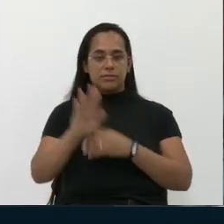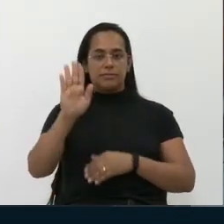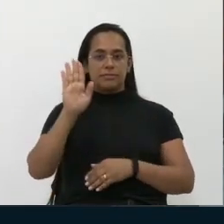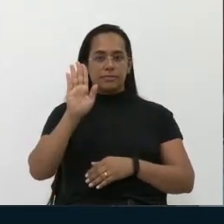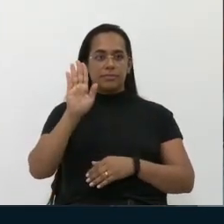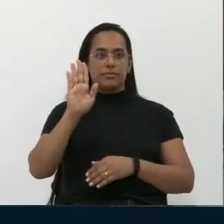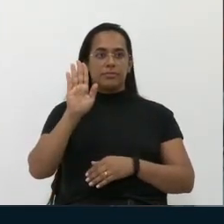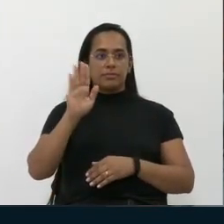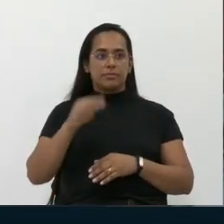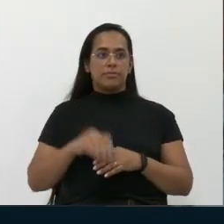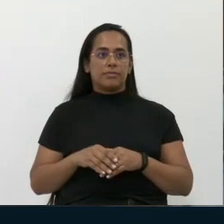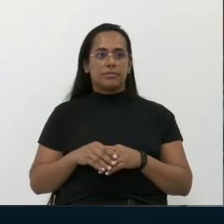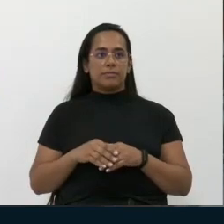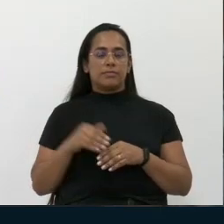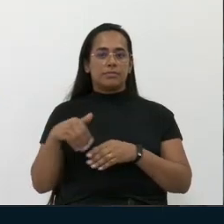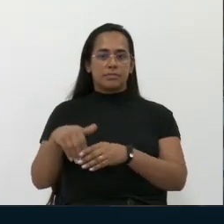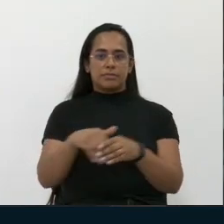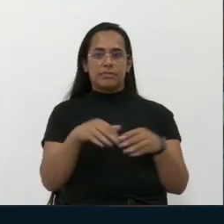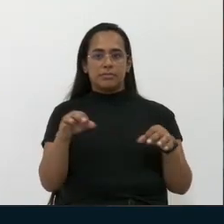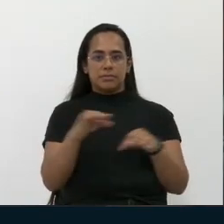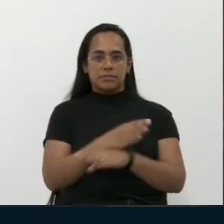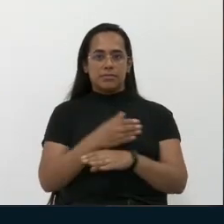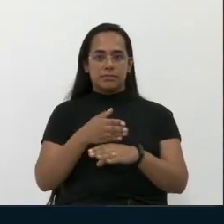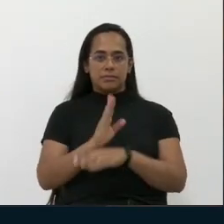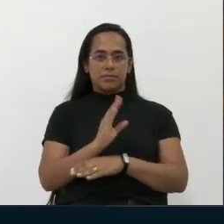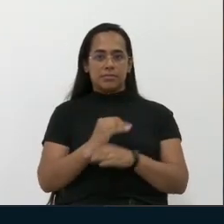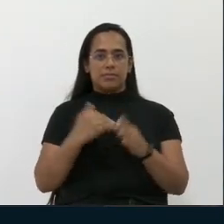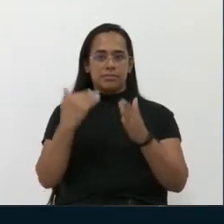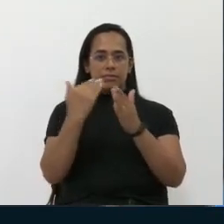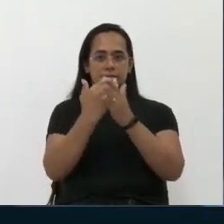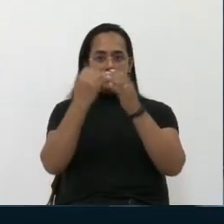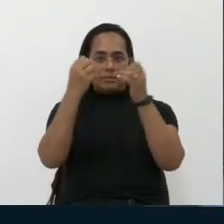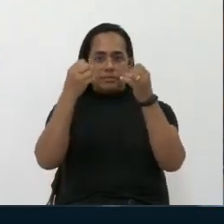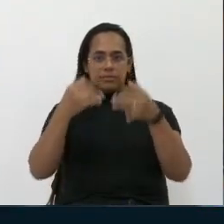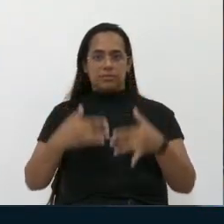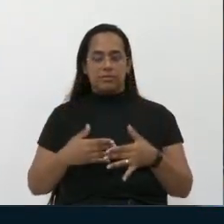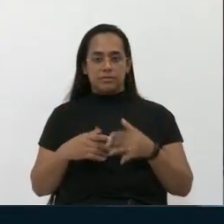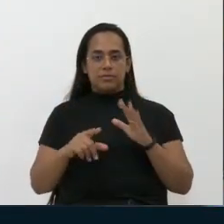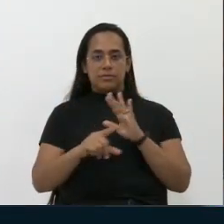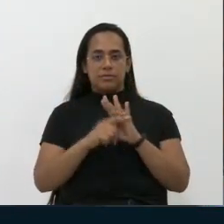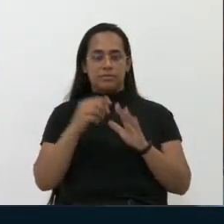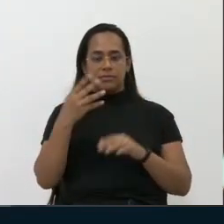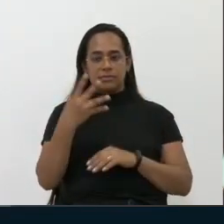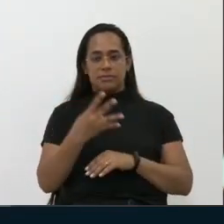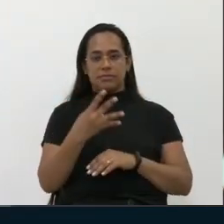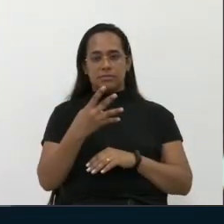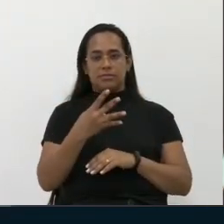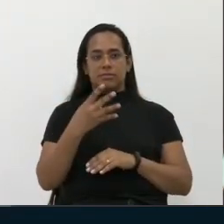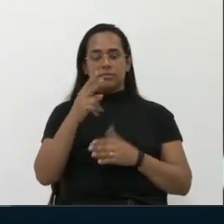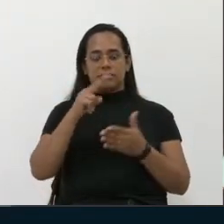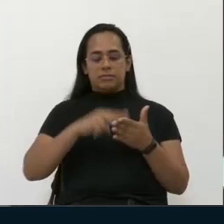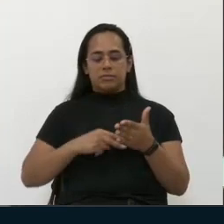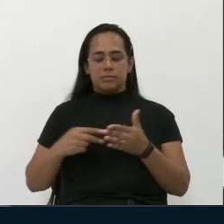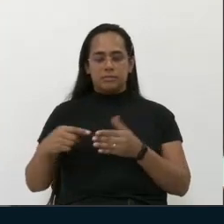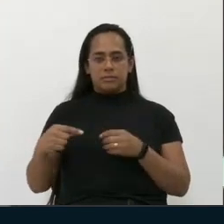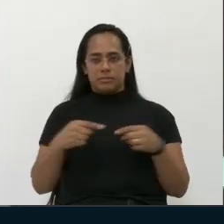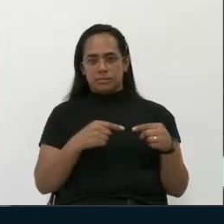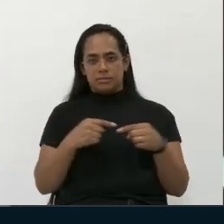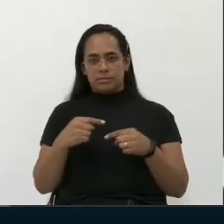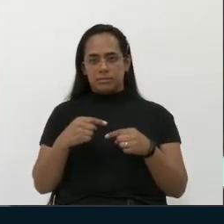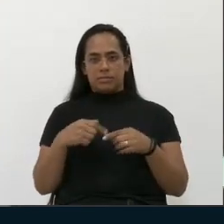manifestem. Encerrada a votação, aprovado, encaminhe-se. Item quarto. Leitura,